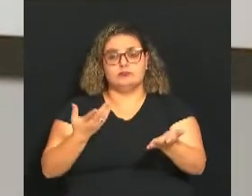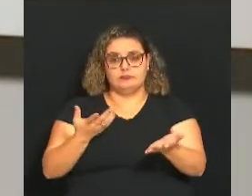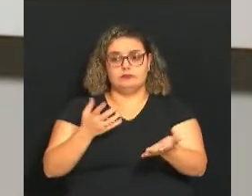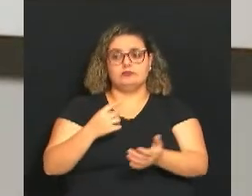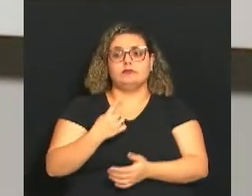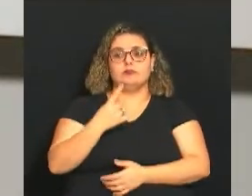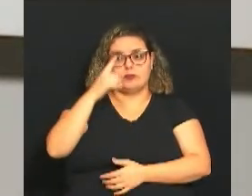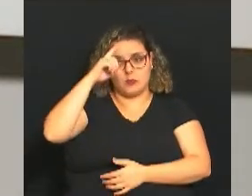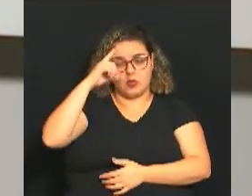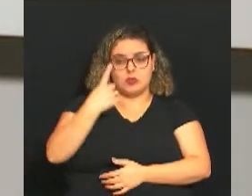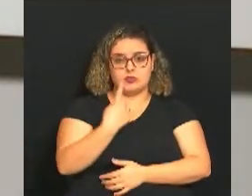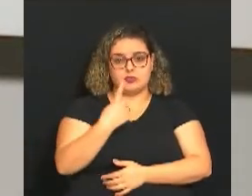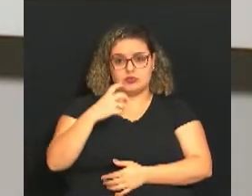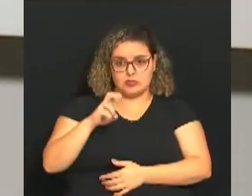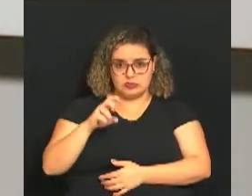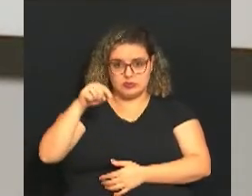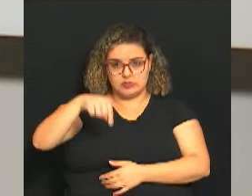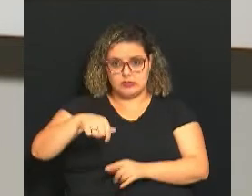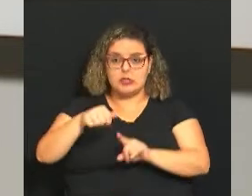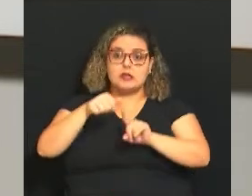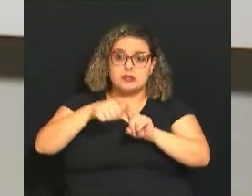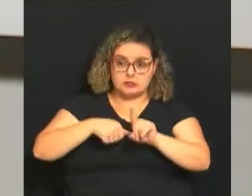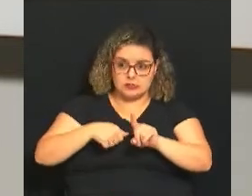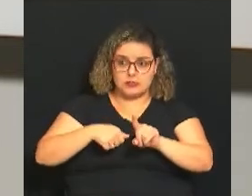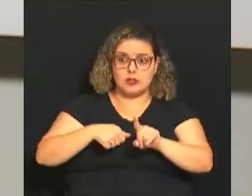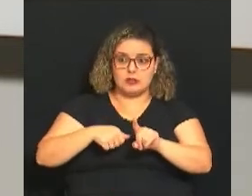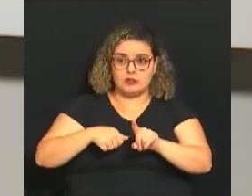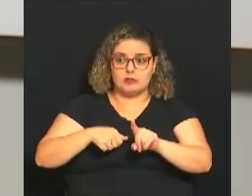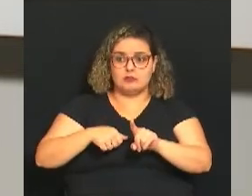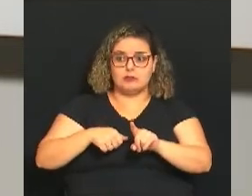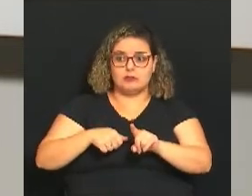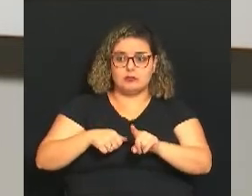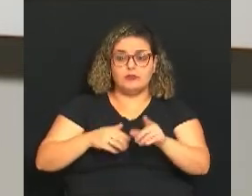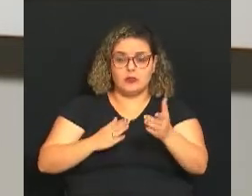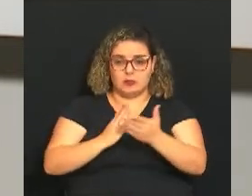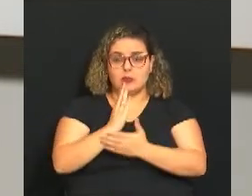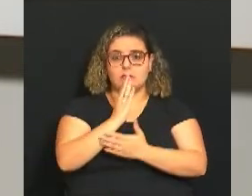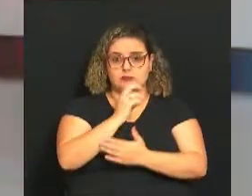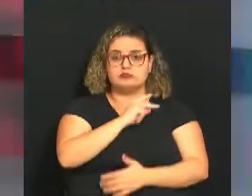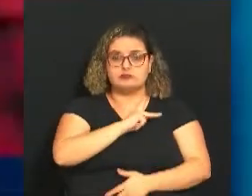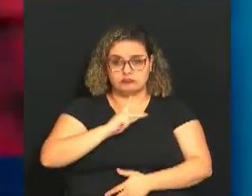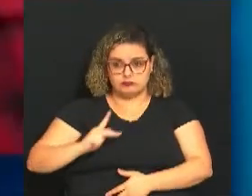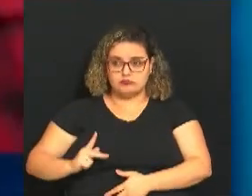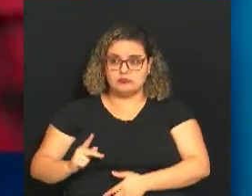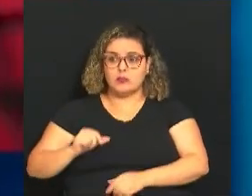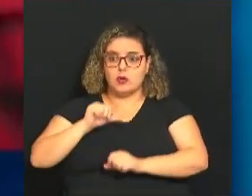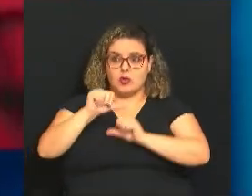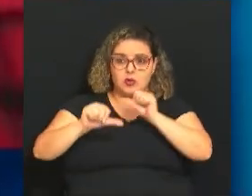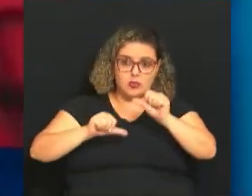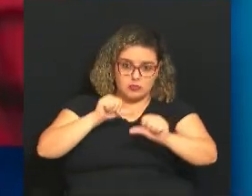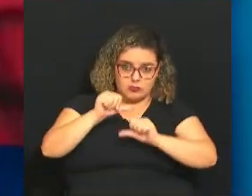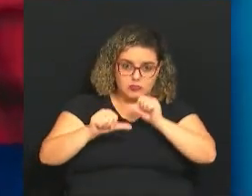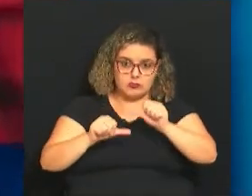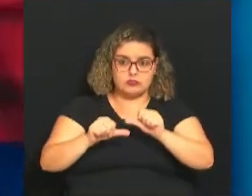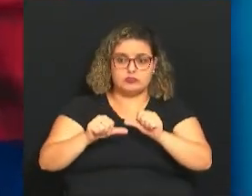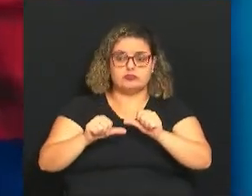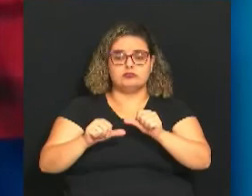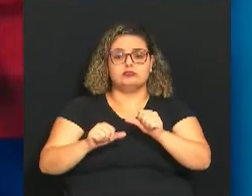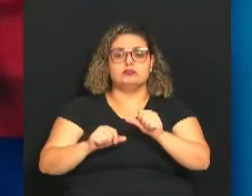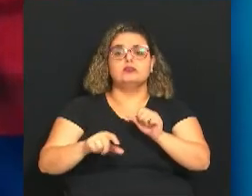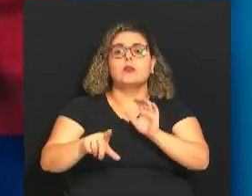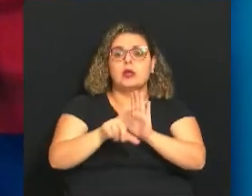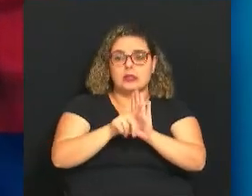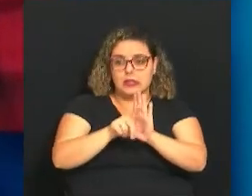15 desse mês, foi agora para a sanção presidencial, né, para estar mudando um artigo do Código Civil que vai